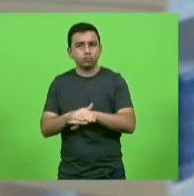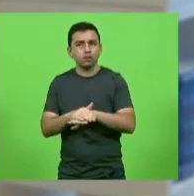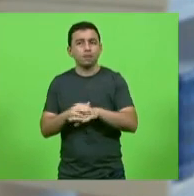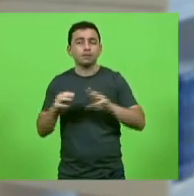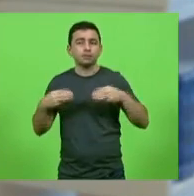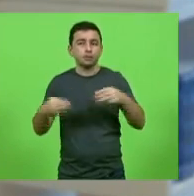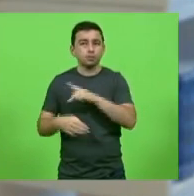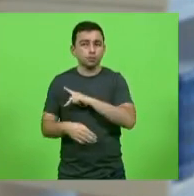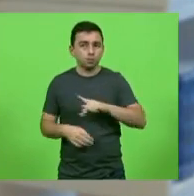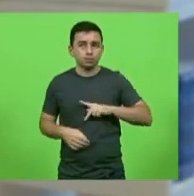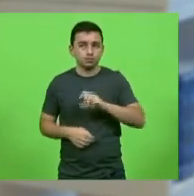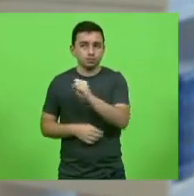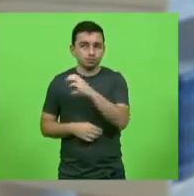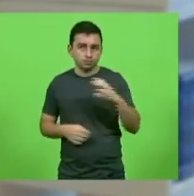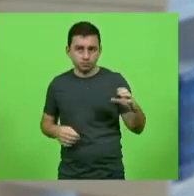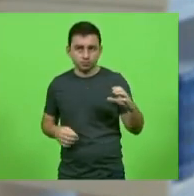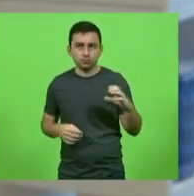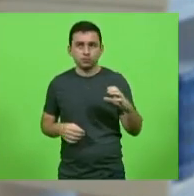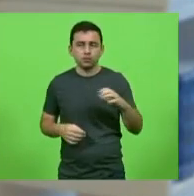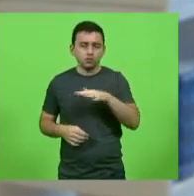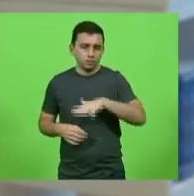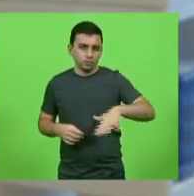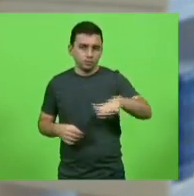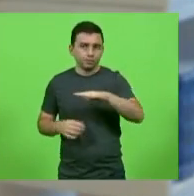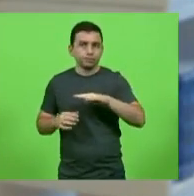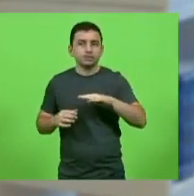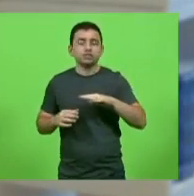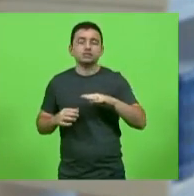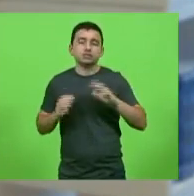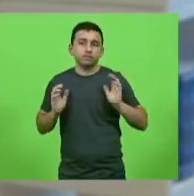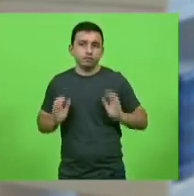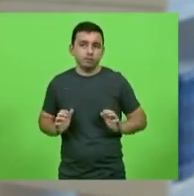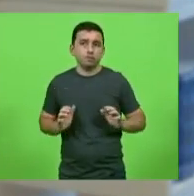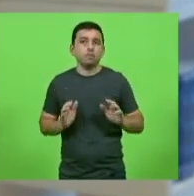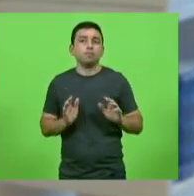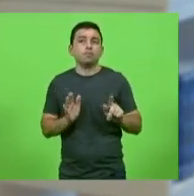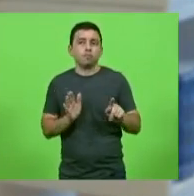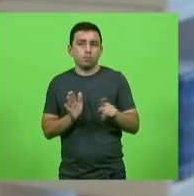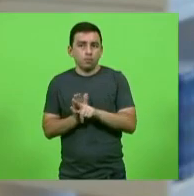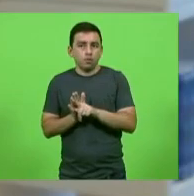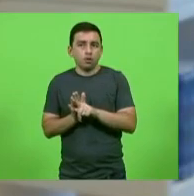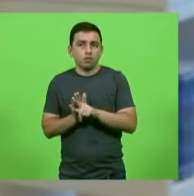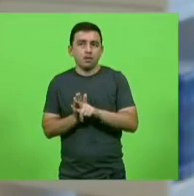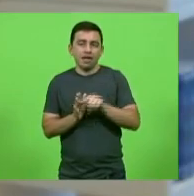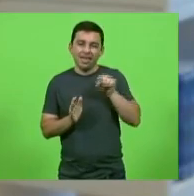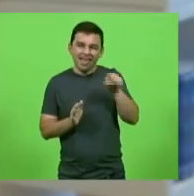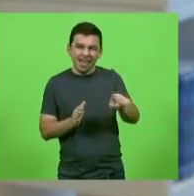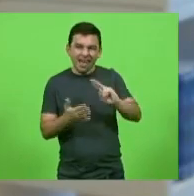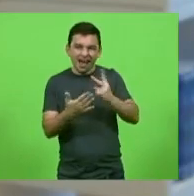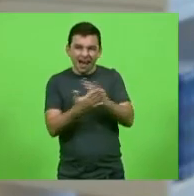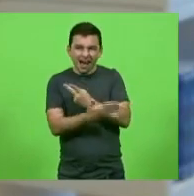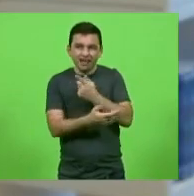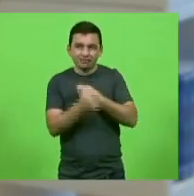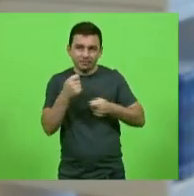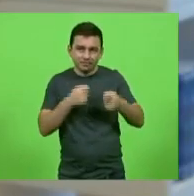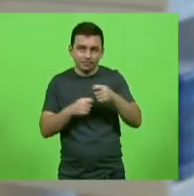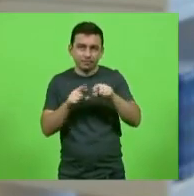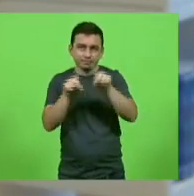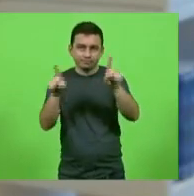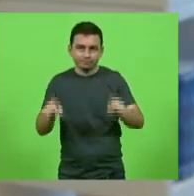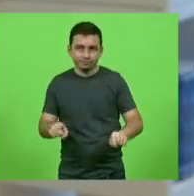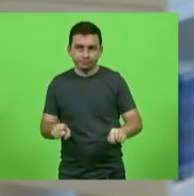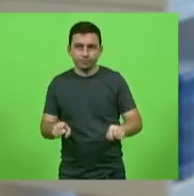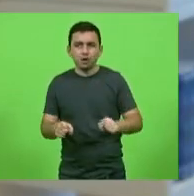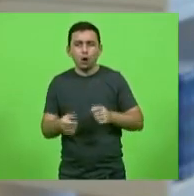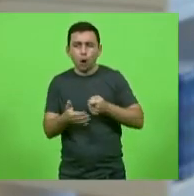Santa Catarina nos autos do inquérito civil, destinada a apurar eventual prática de improbidade administrativa dos agentes públicos na aquisição dos entes